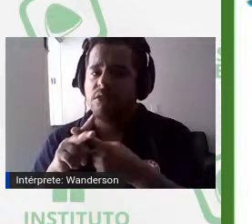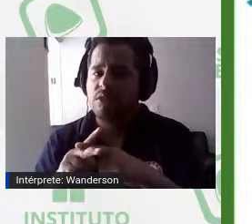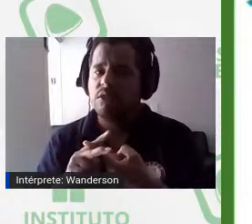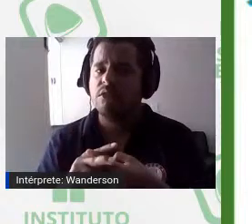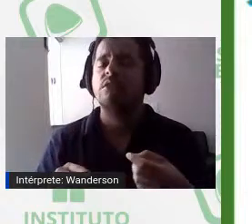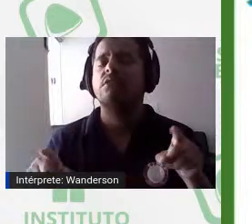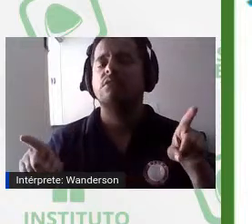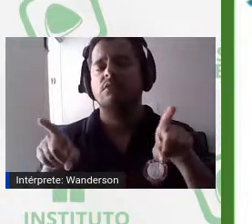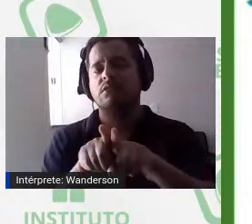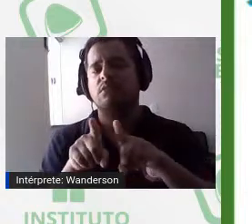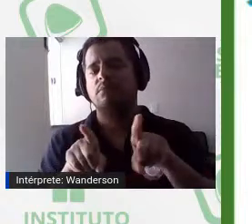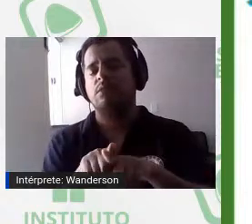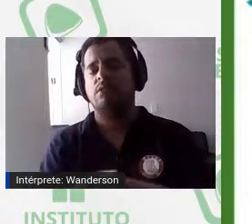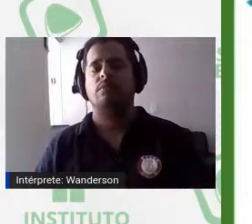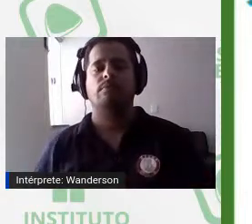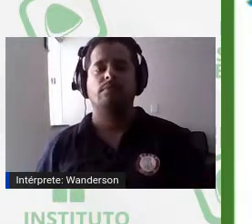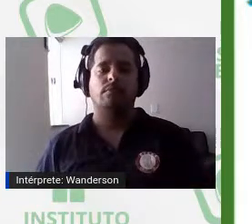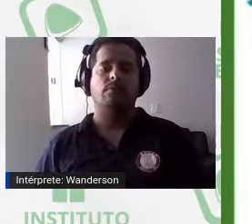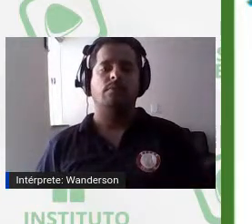propostas.